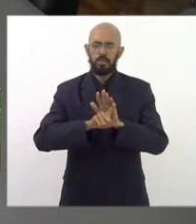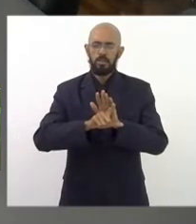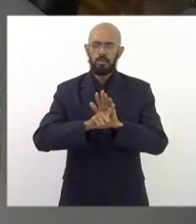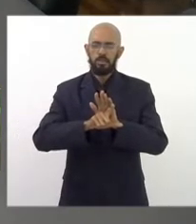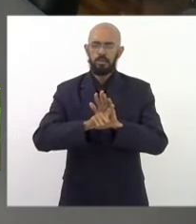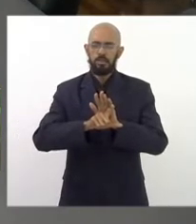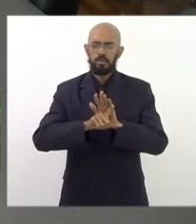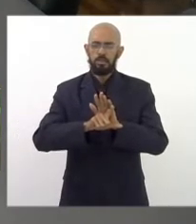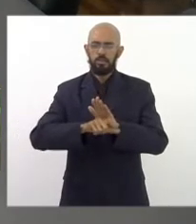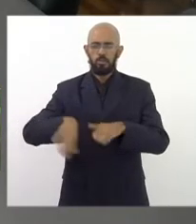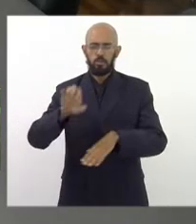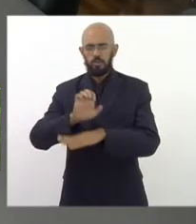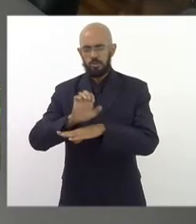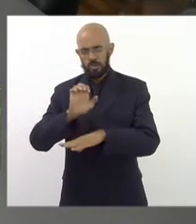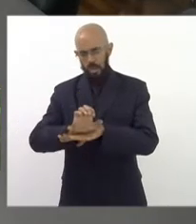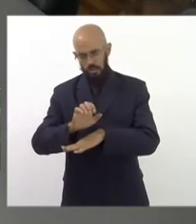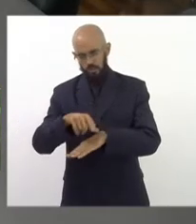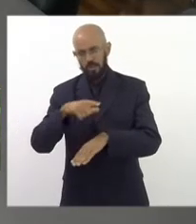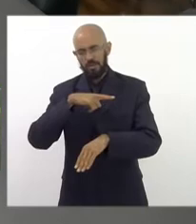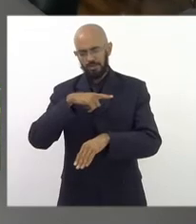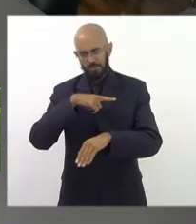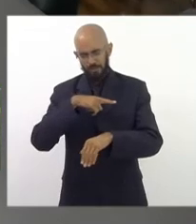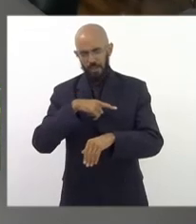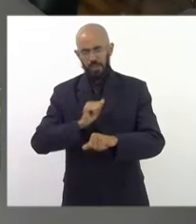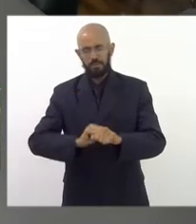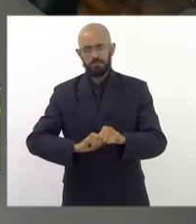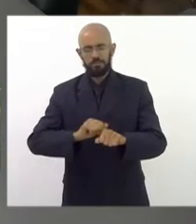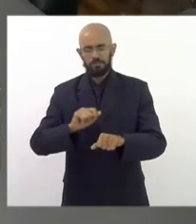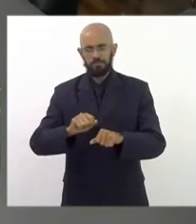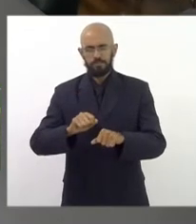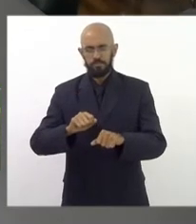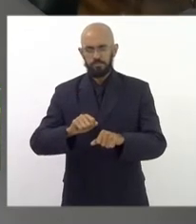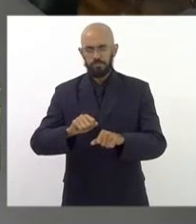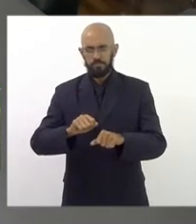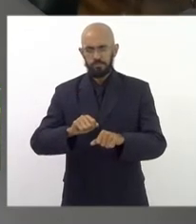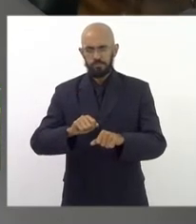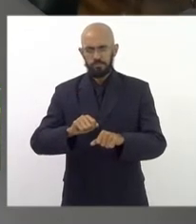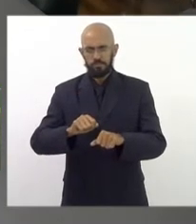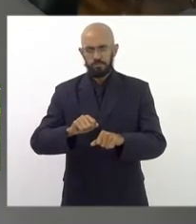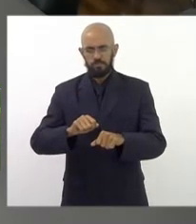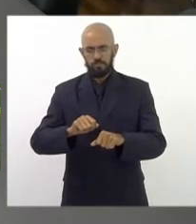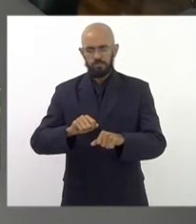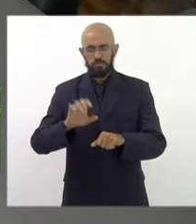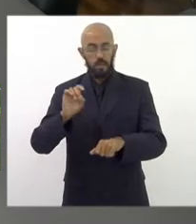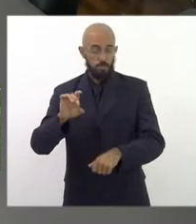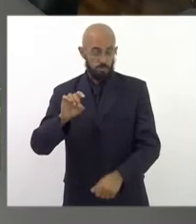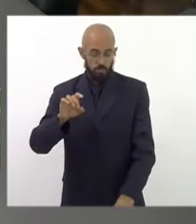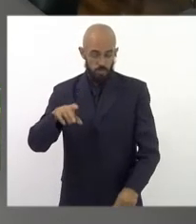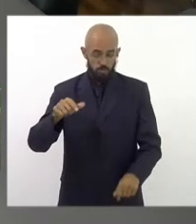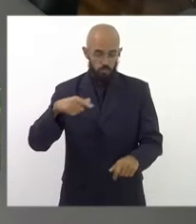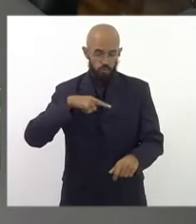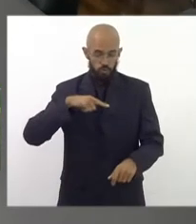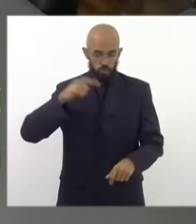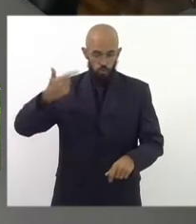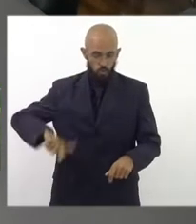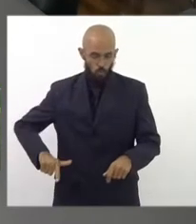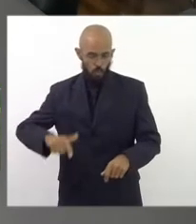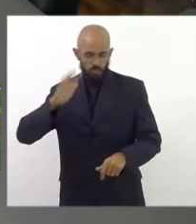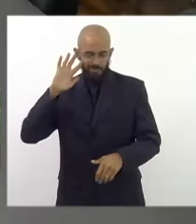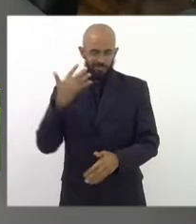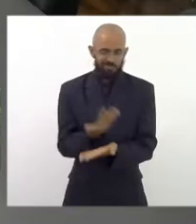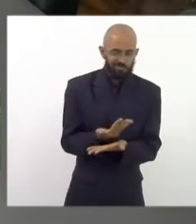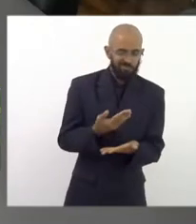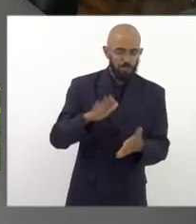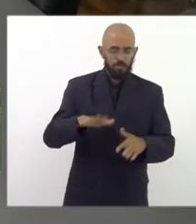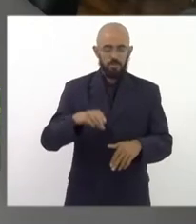a lei estadual, ela previu a exceção, tinha um outro ponto, mas que foi derrubado pela própria decisão do ministro Luiz